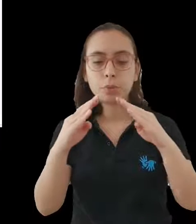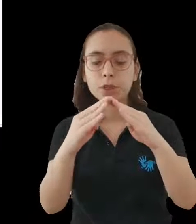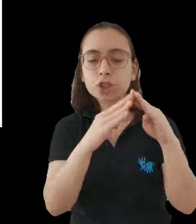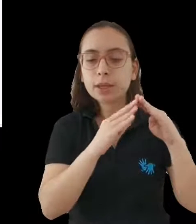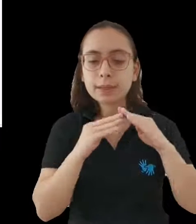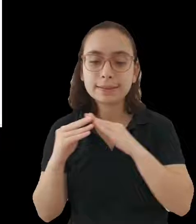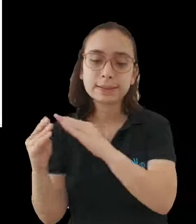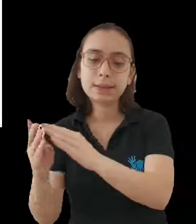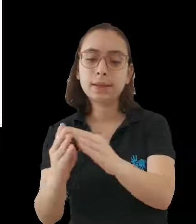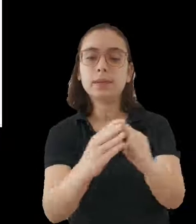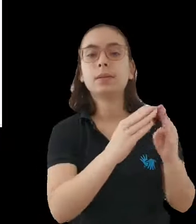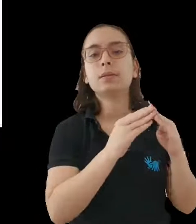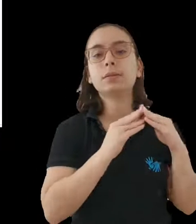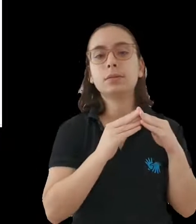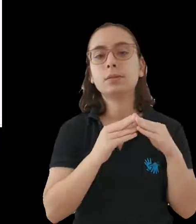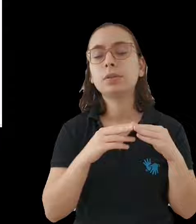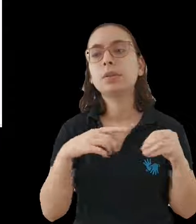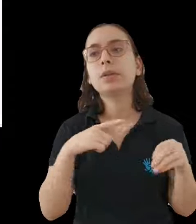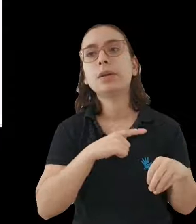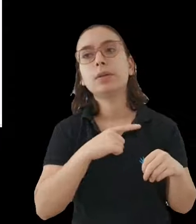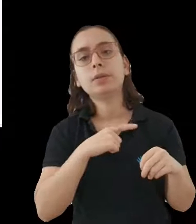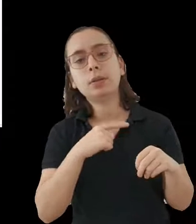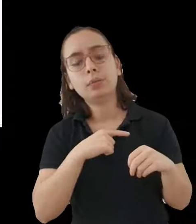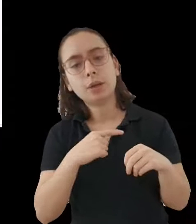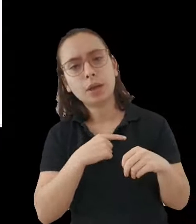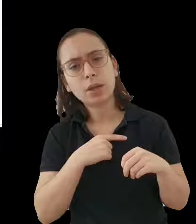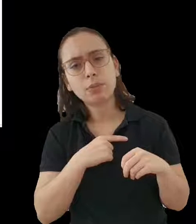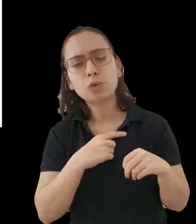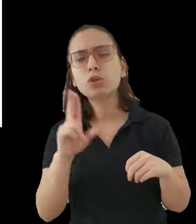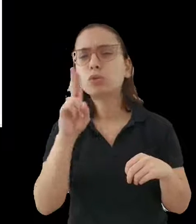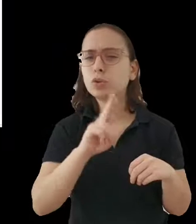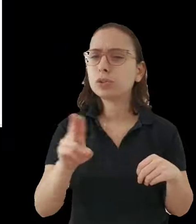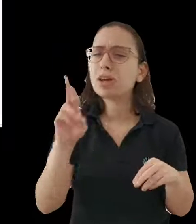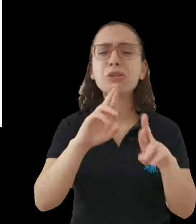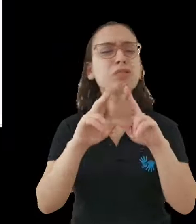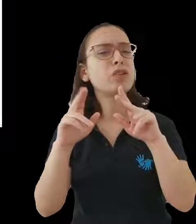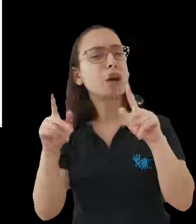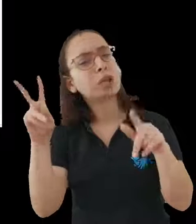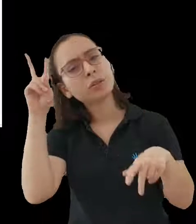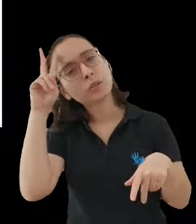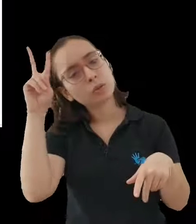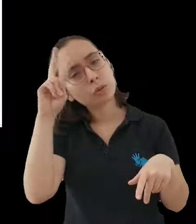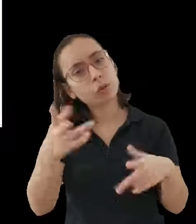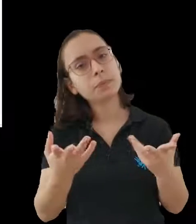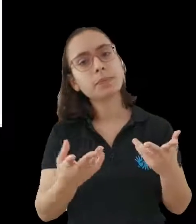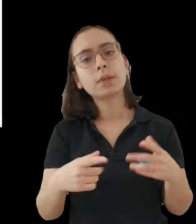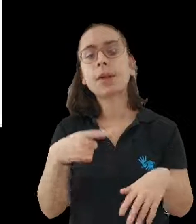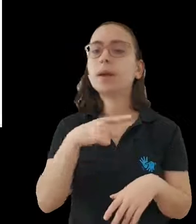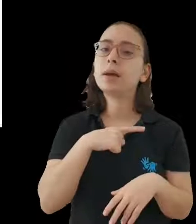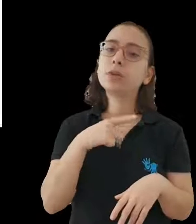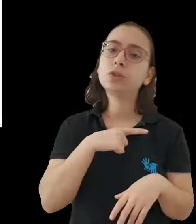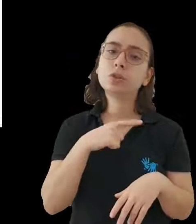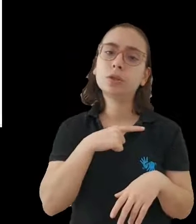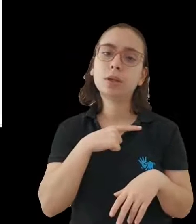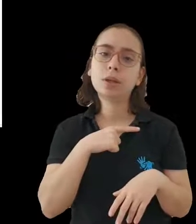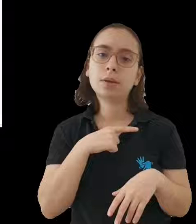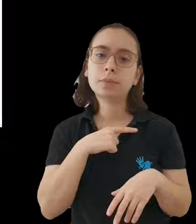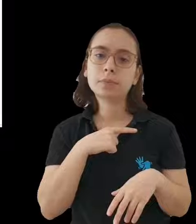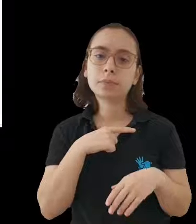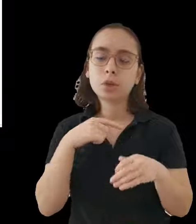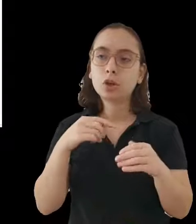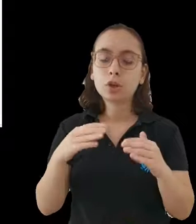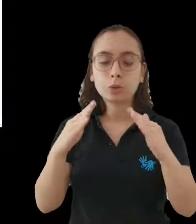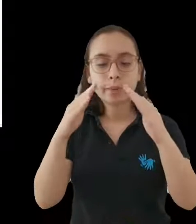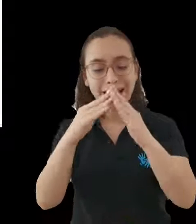uma vila, umas casinhas, que também é muito, muito usável em várias histórias. E a gente tem uma cena